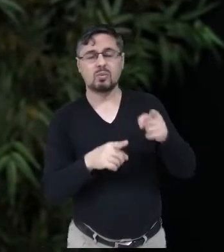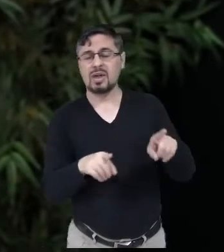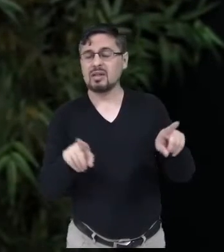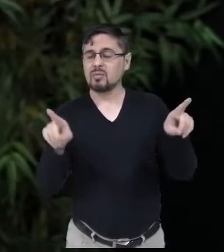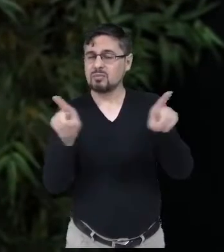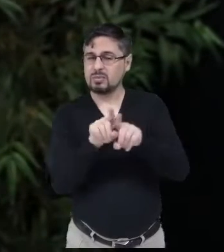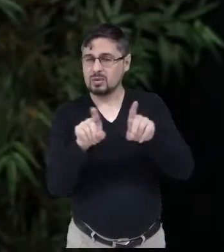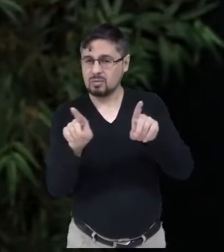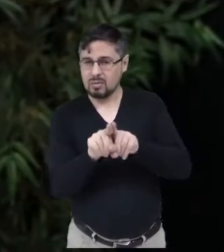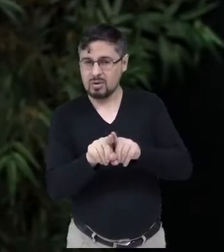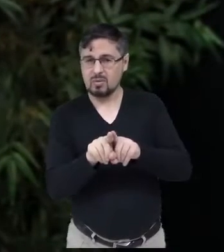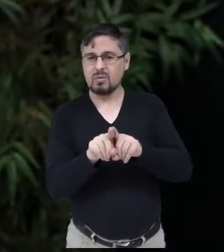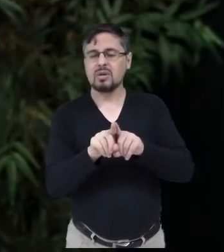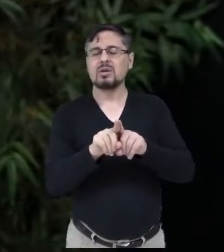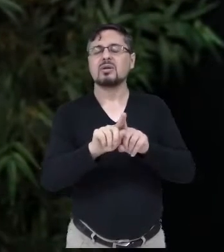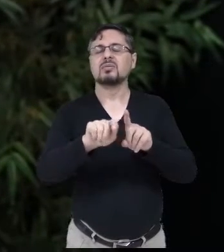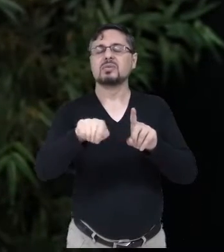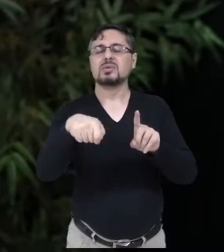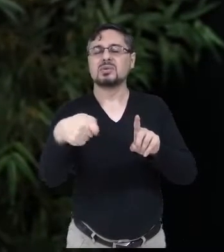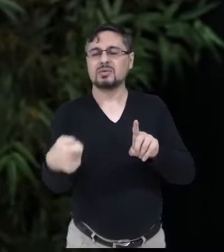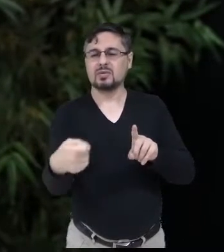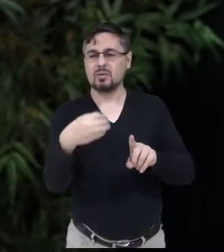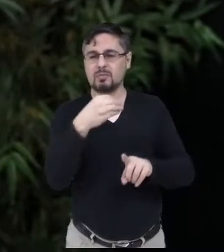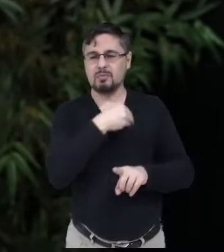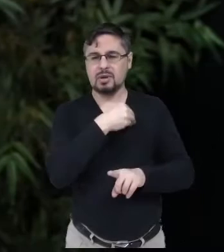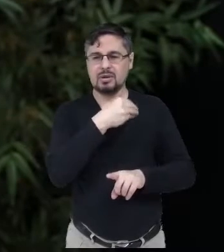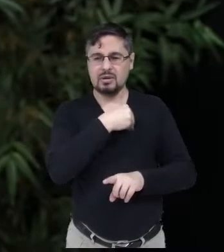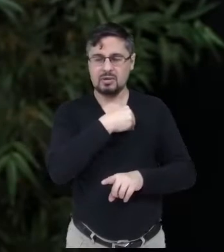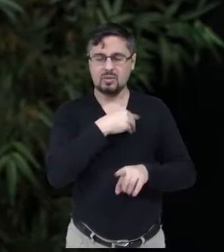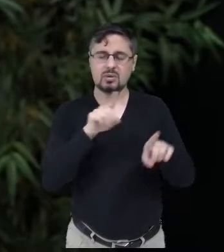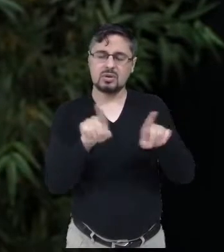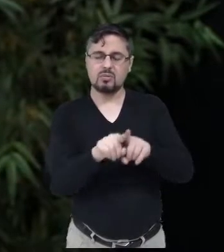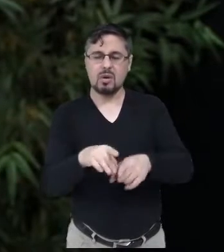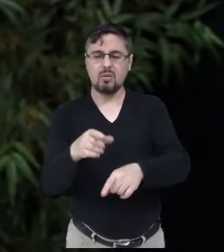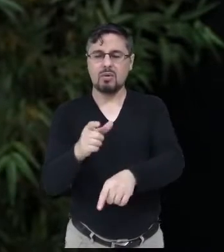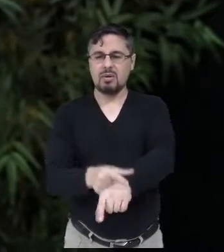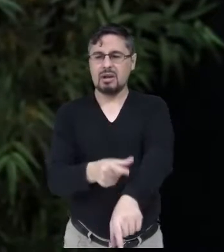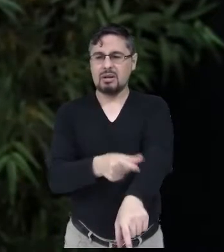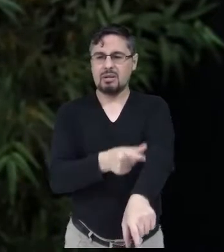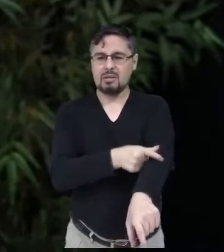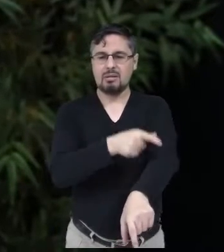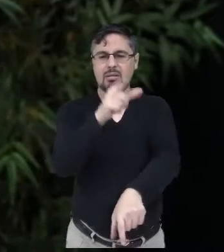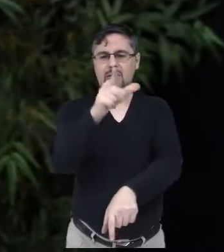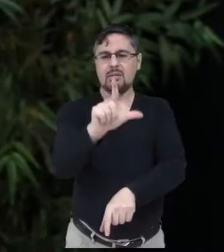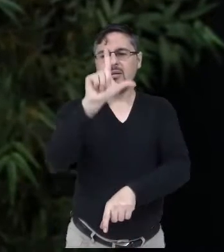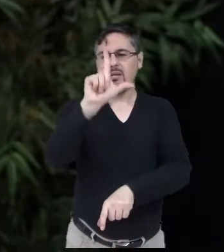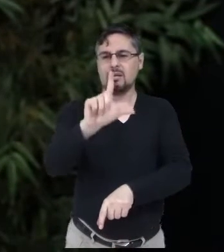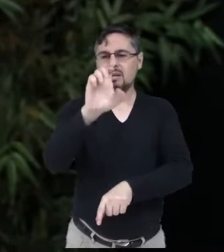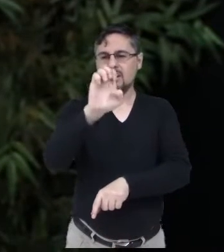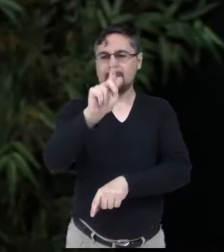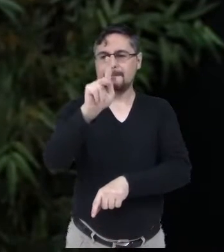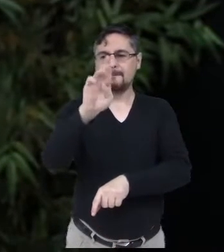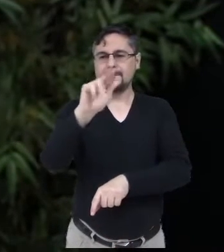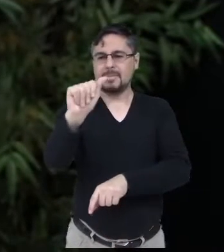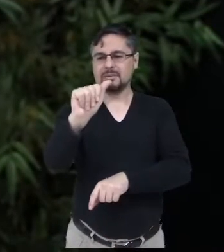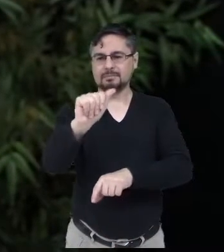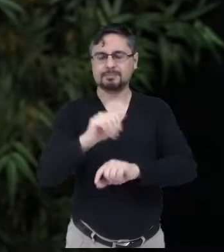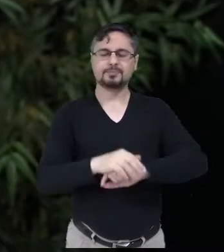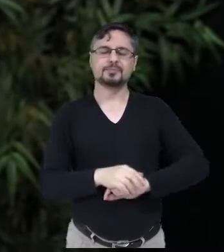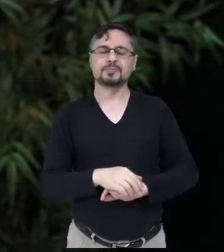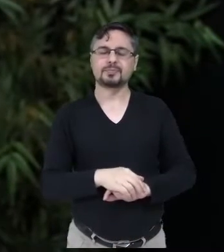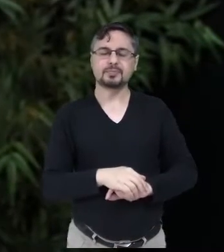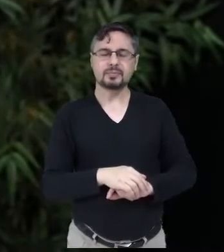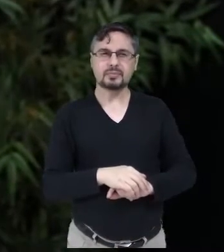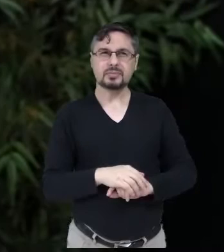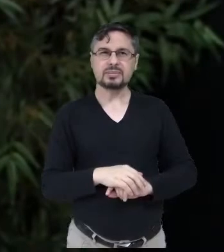com mais clareza que essa doença chamada lepra. No capítulo 13 do livro de Levítico, nos é dado